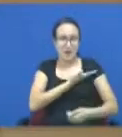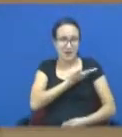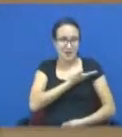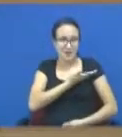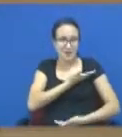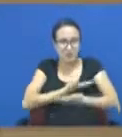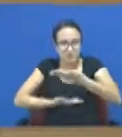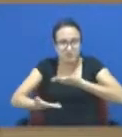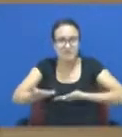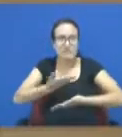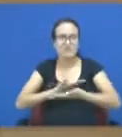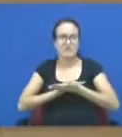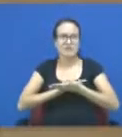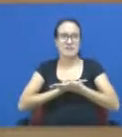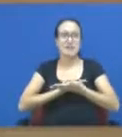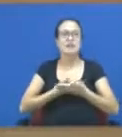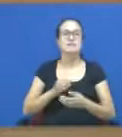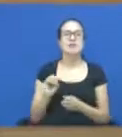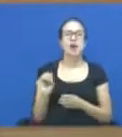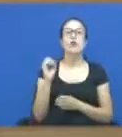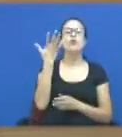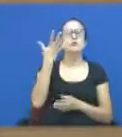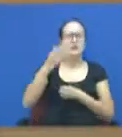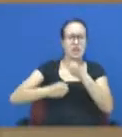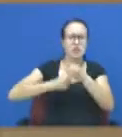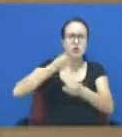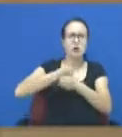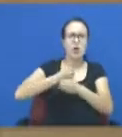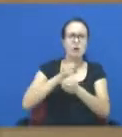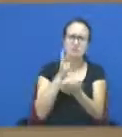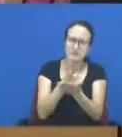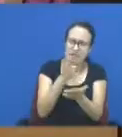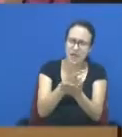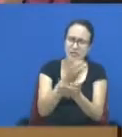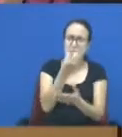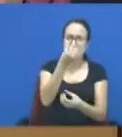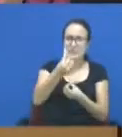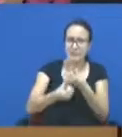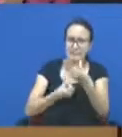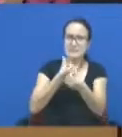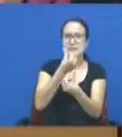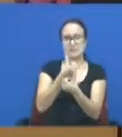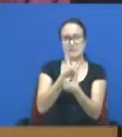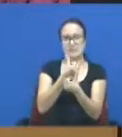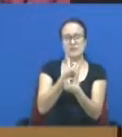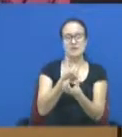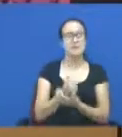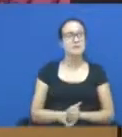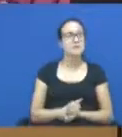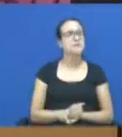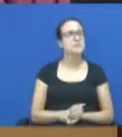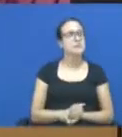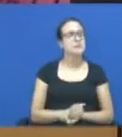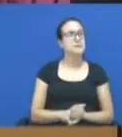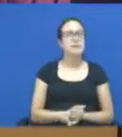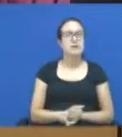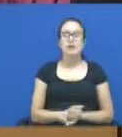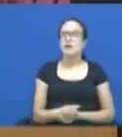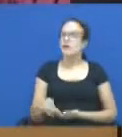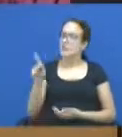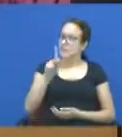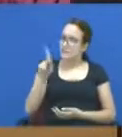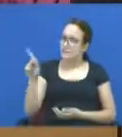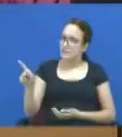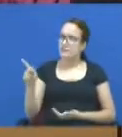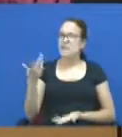projeto 285, com a palavra o vereador José Faridizani. Senhor presidente, nobres colegas, plateia presente, nem é para